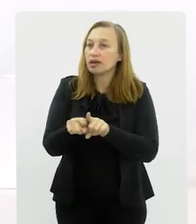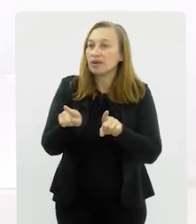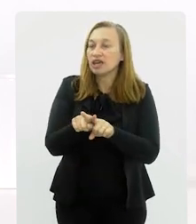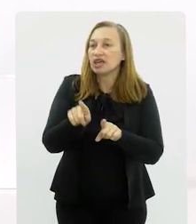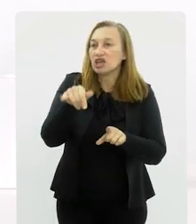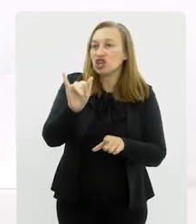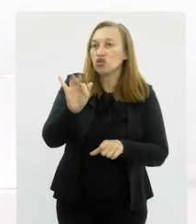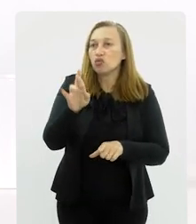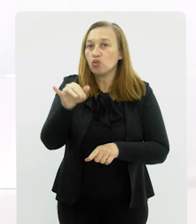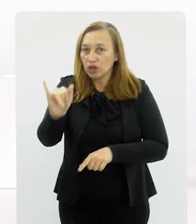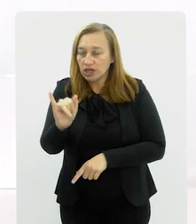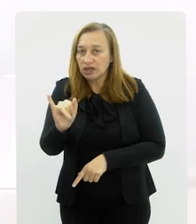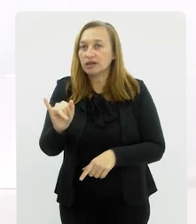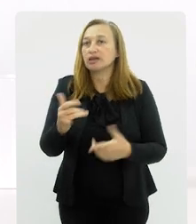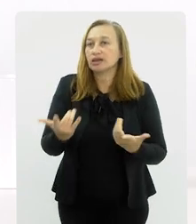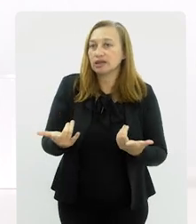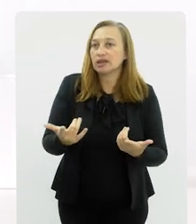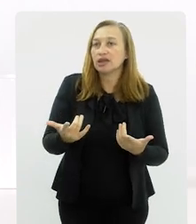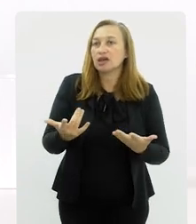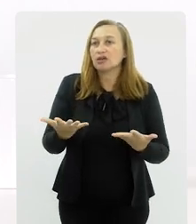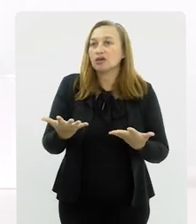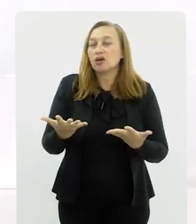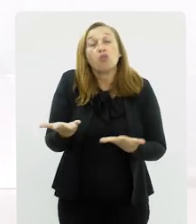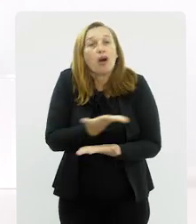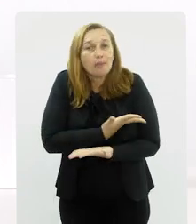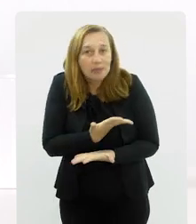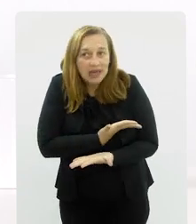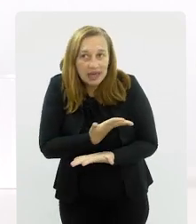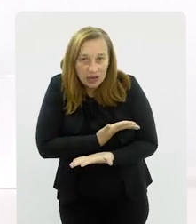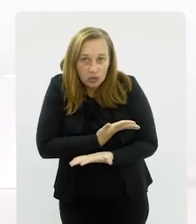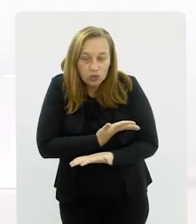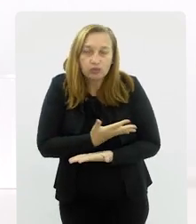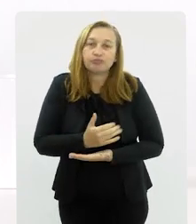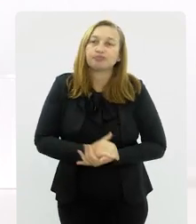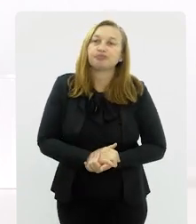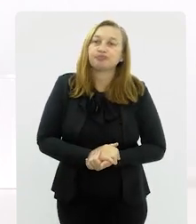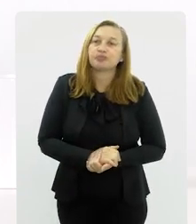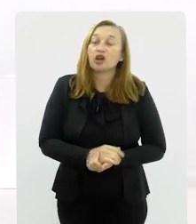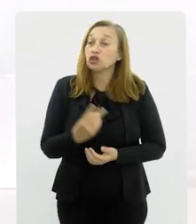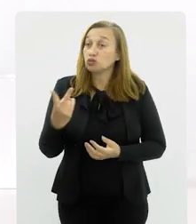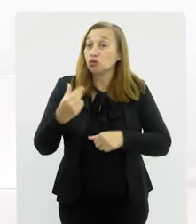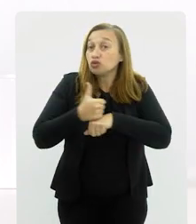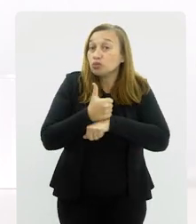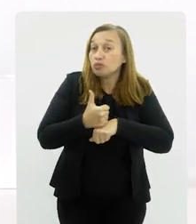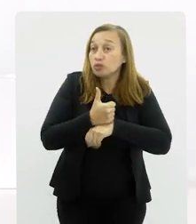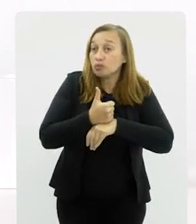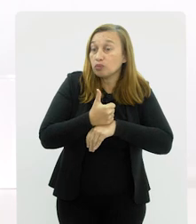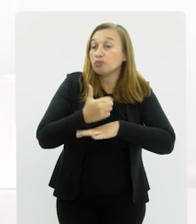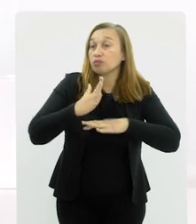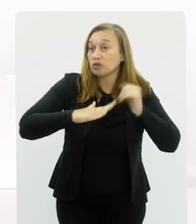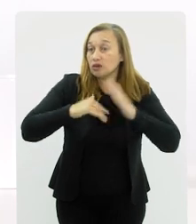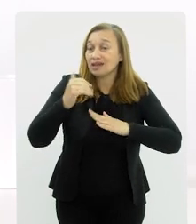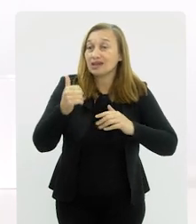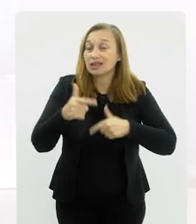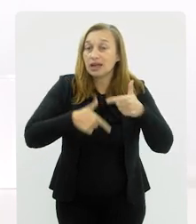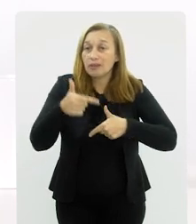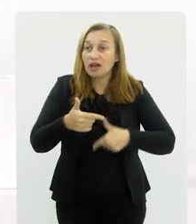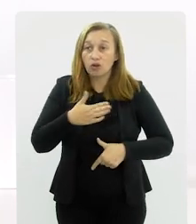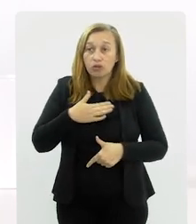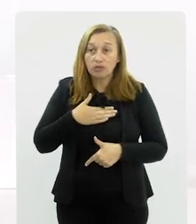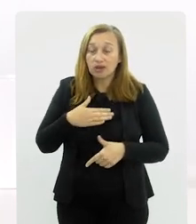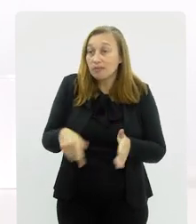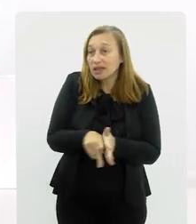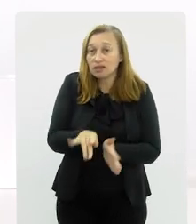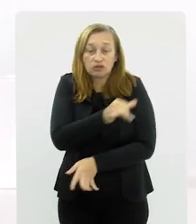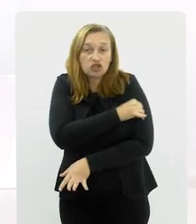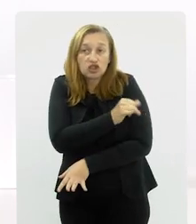Yuri, né? O Yuri que é um grande amigo, se tornou um grande amigo. Então são dois profissionais que trabalham comigo e são daqui do Rio de